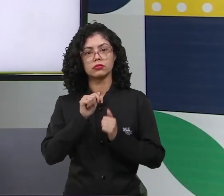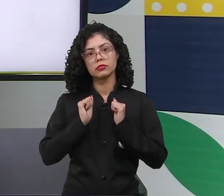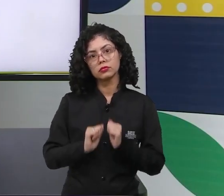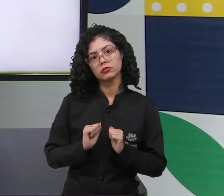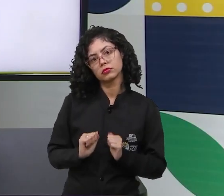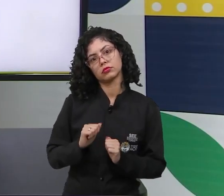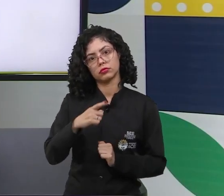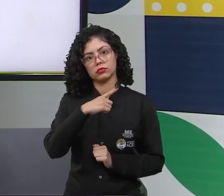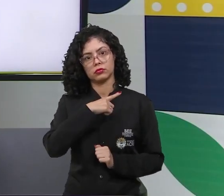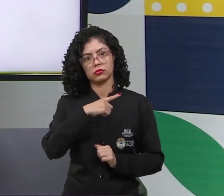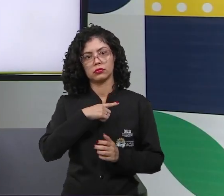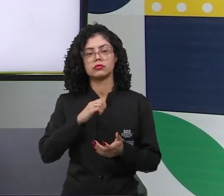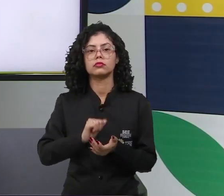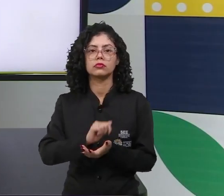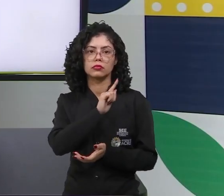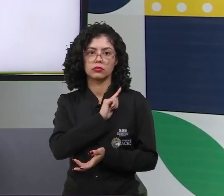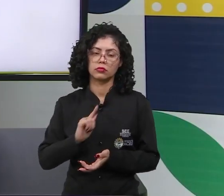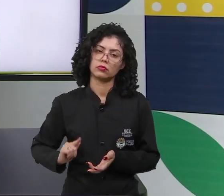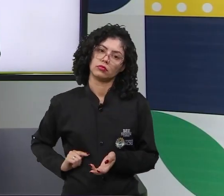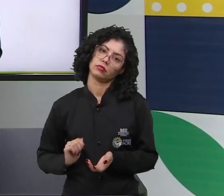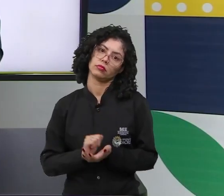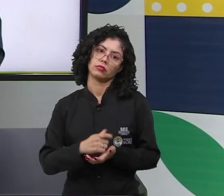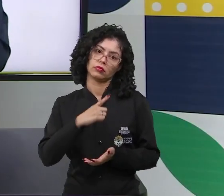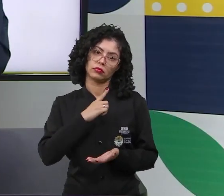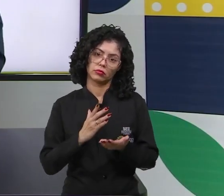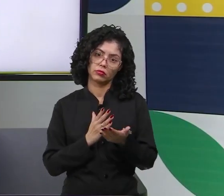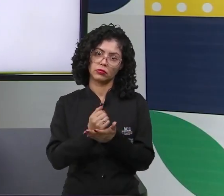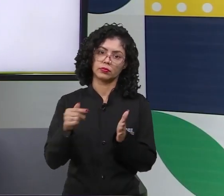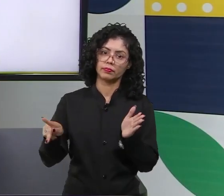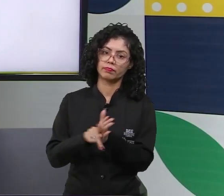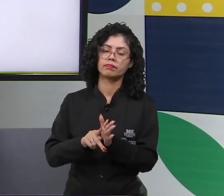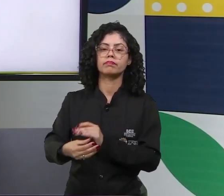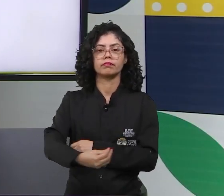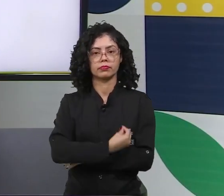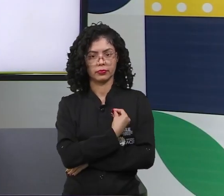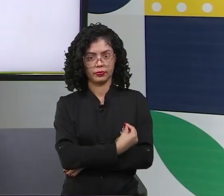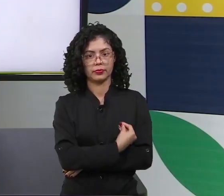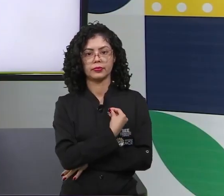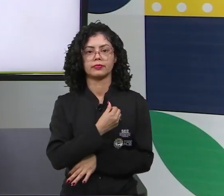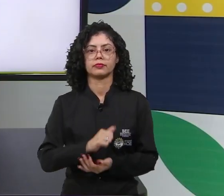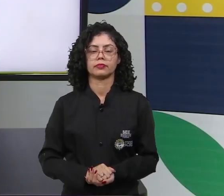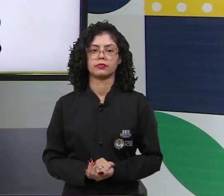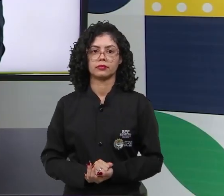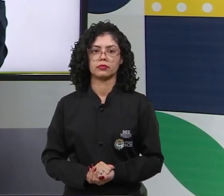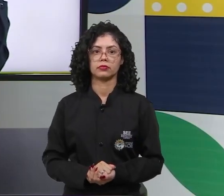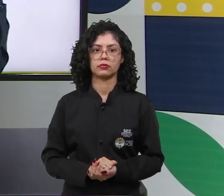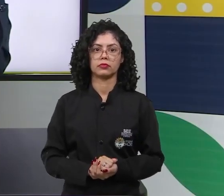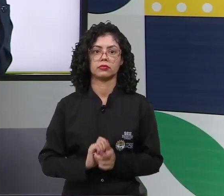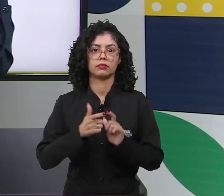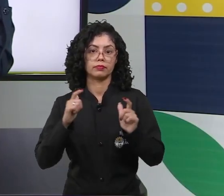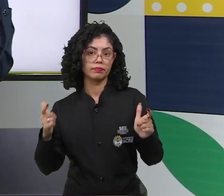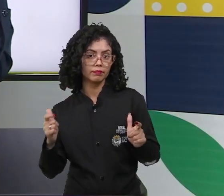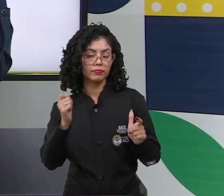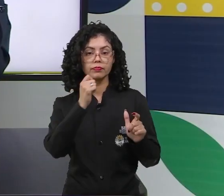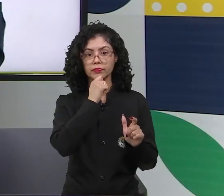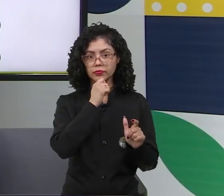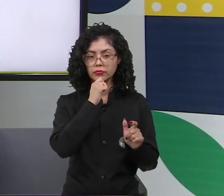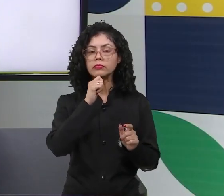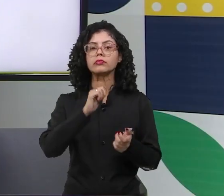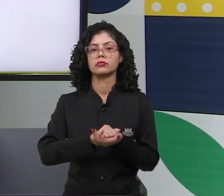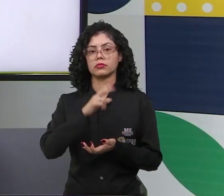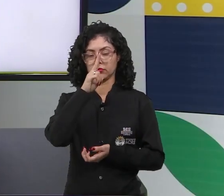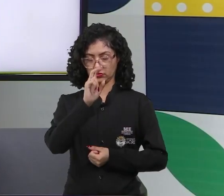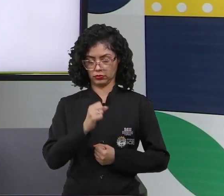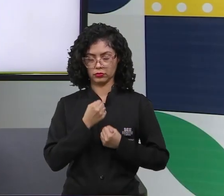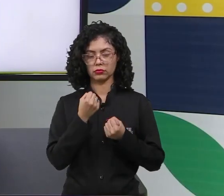podiam ocupar, governar e tomar conta das suas próprias vidas. Tamanha foi a